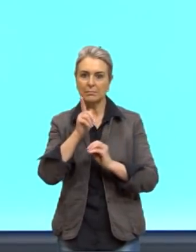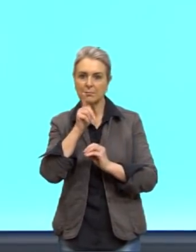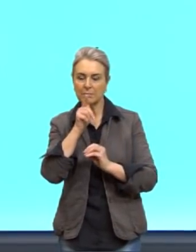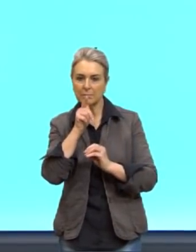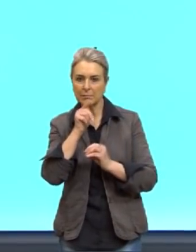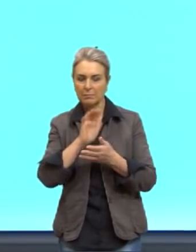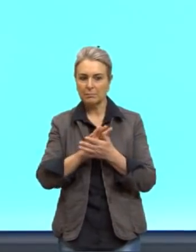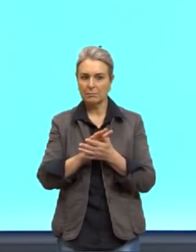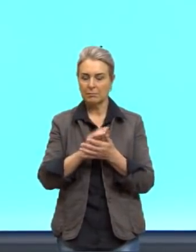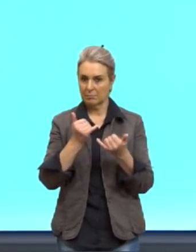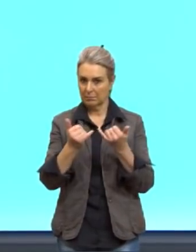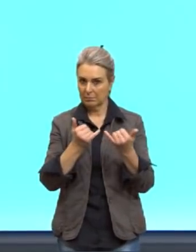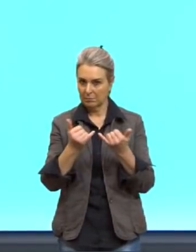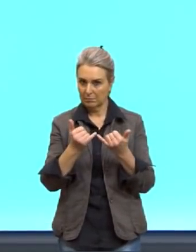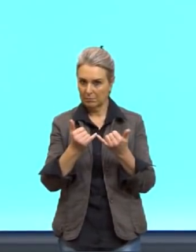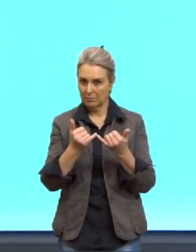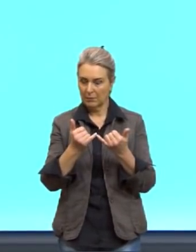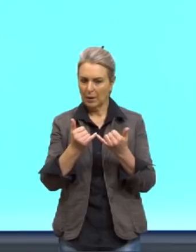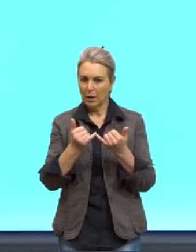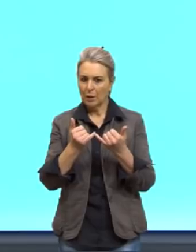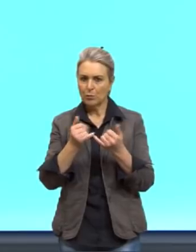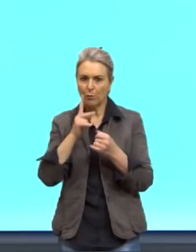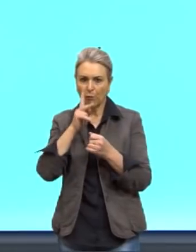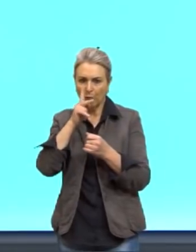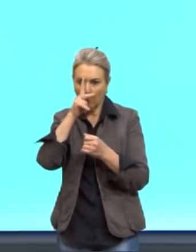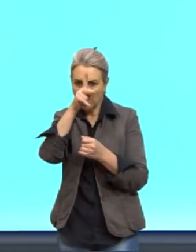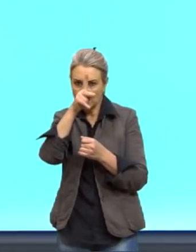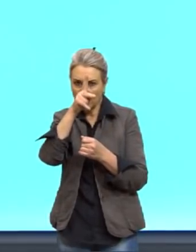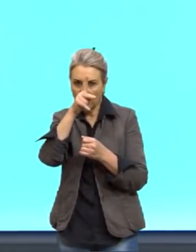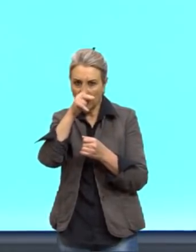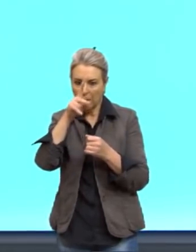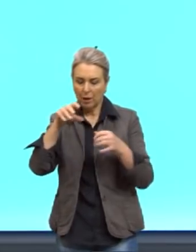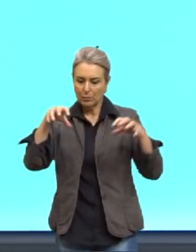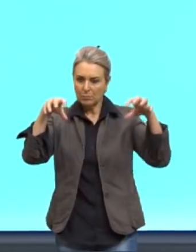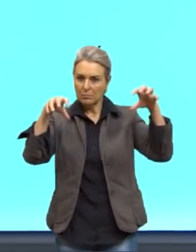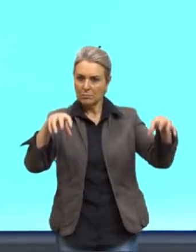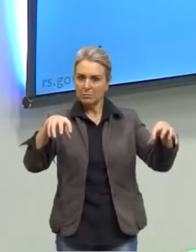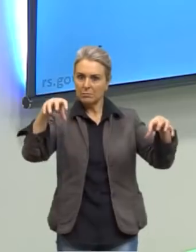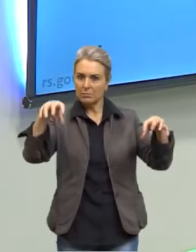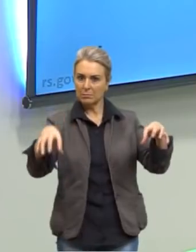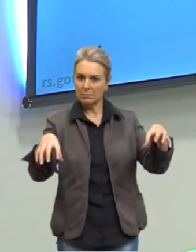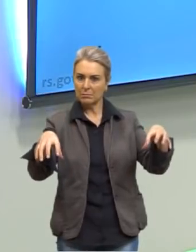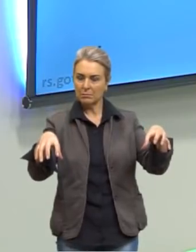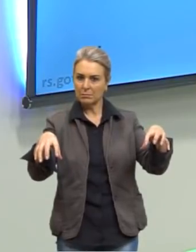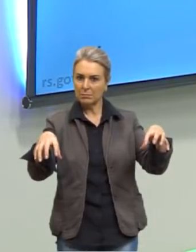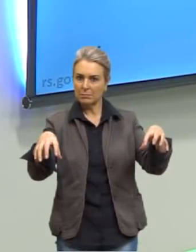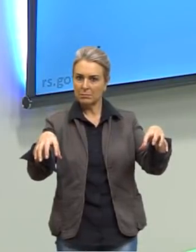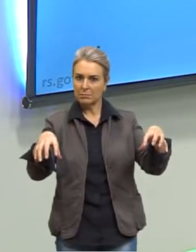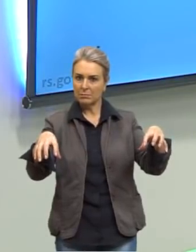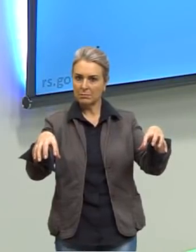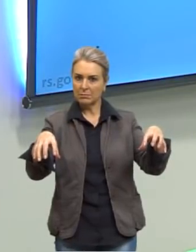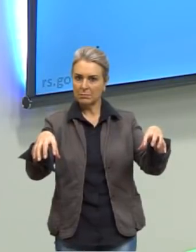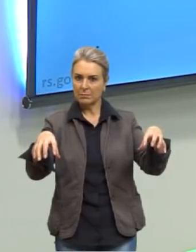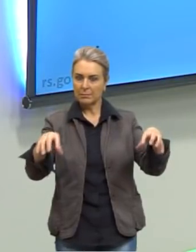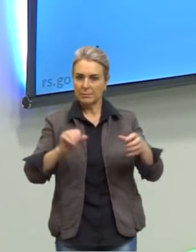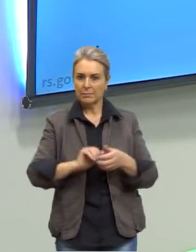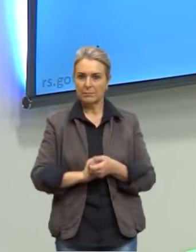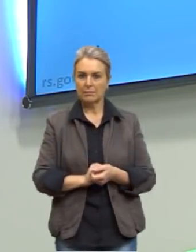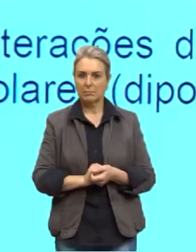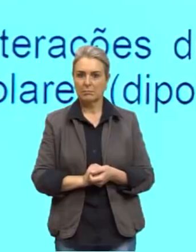é apolar e se vai induzir a formação do dipolo nesse bagulho seu como é que é isso da mesma forma aqui ó